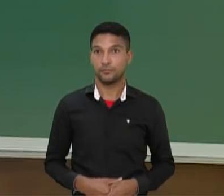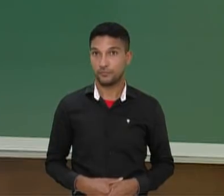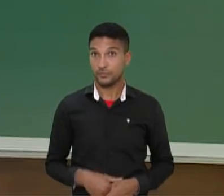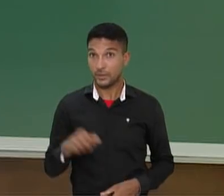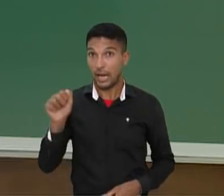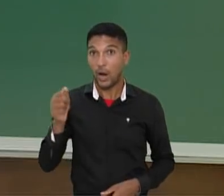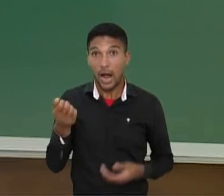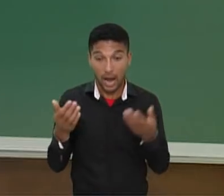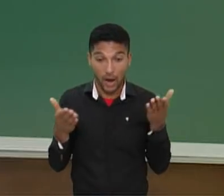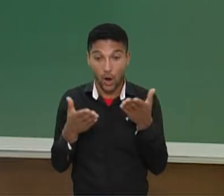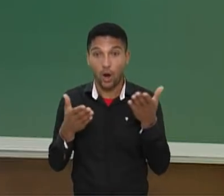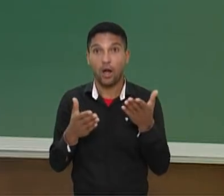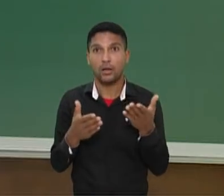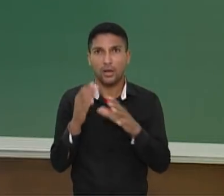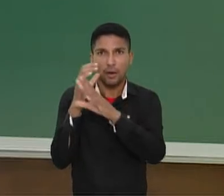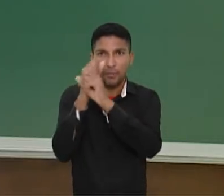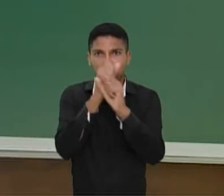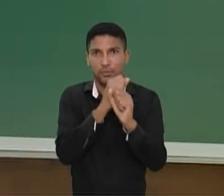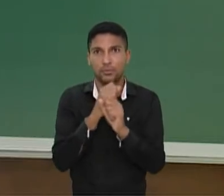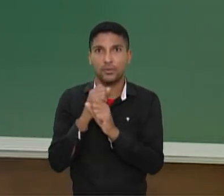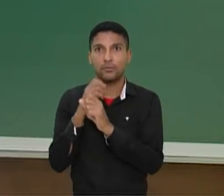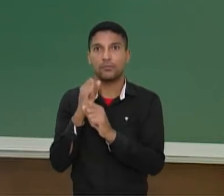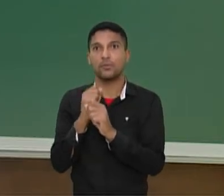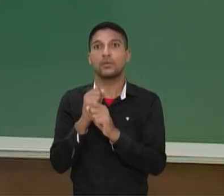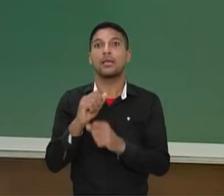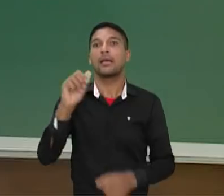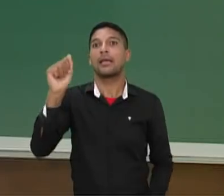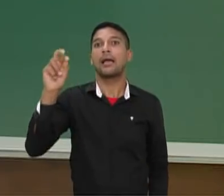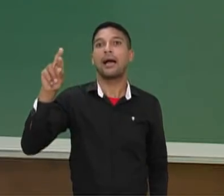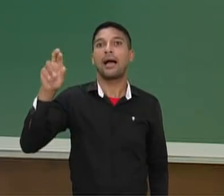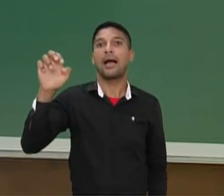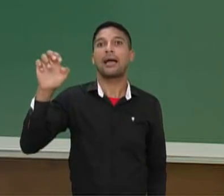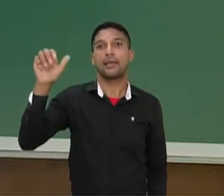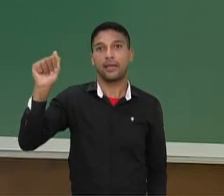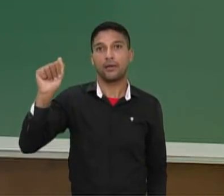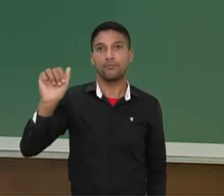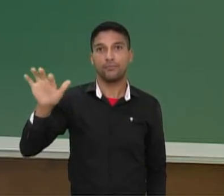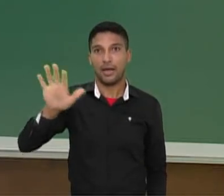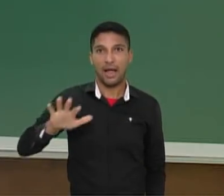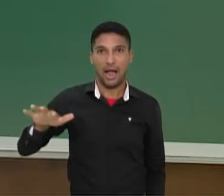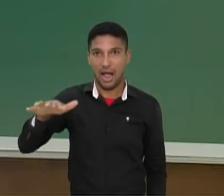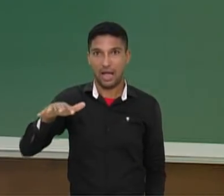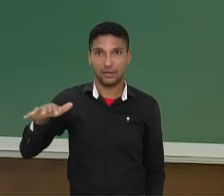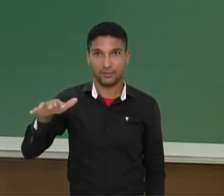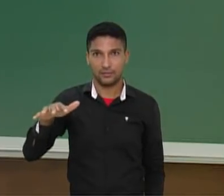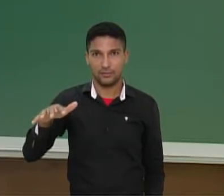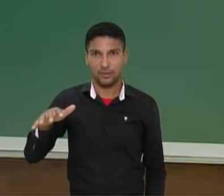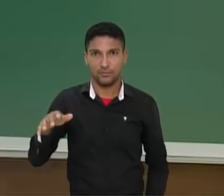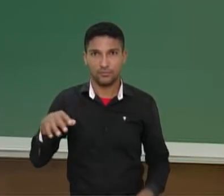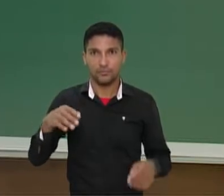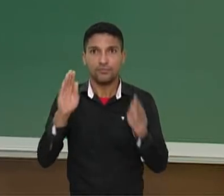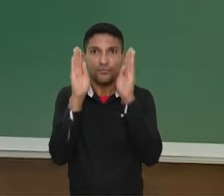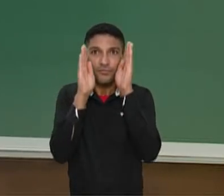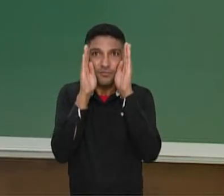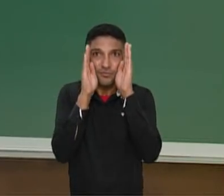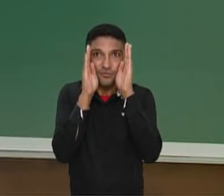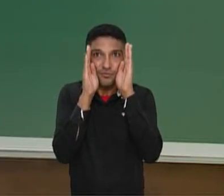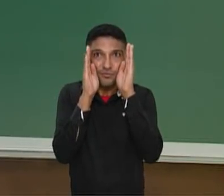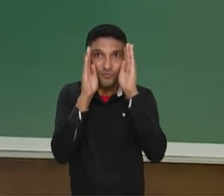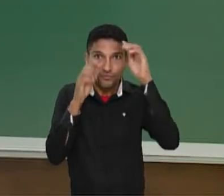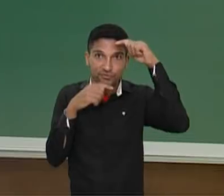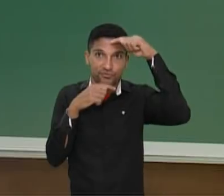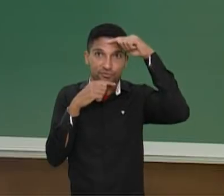E a área? Como que calcula a área? Isso aqui é um retângulo, certo? Então, a área é aquela bem fácil. Base